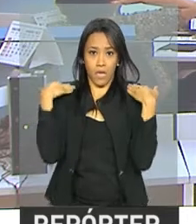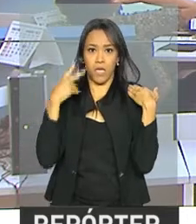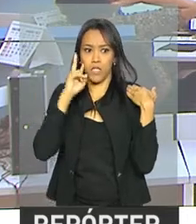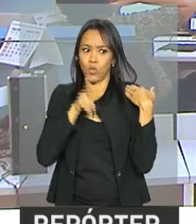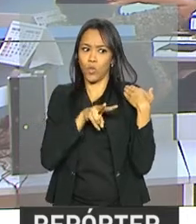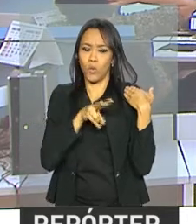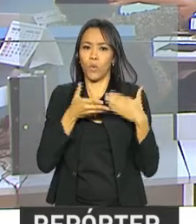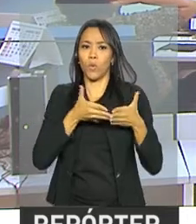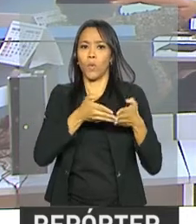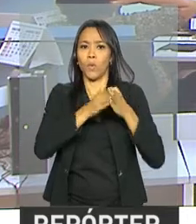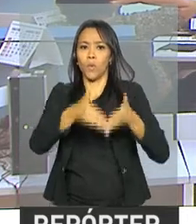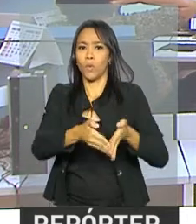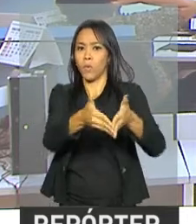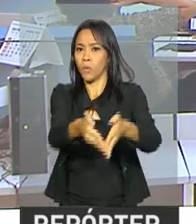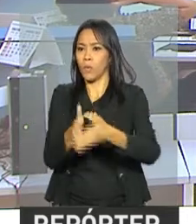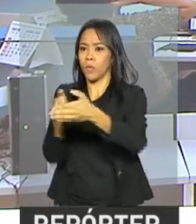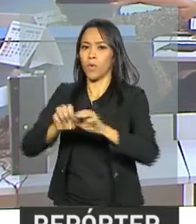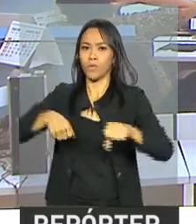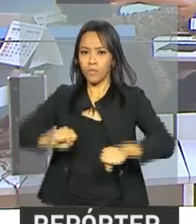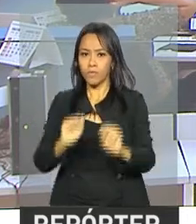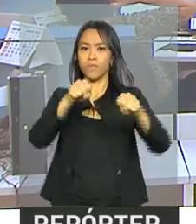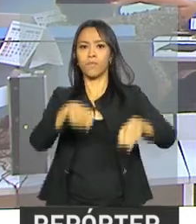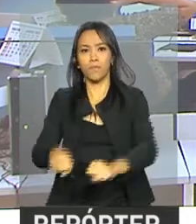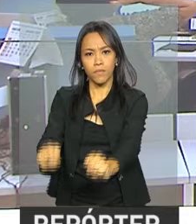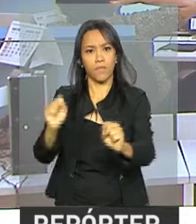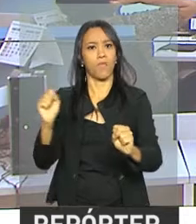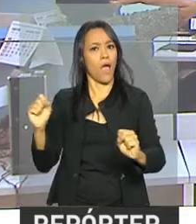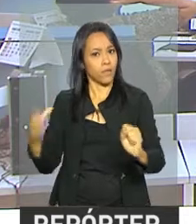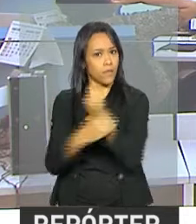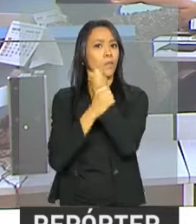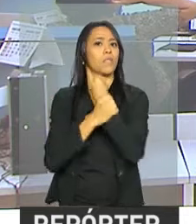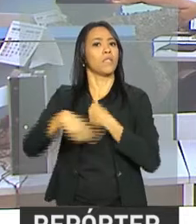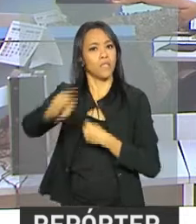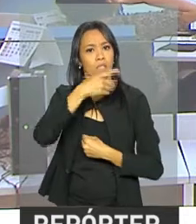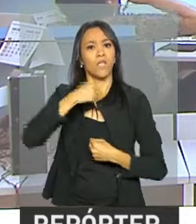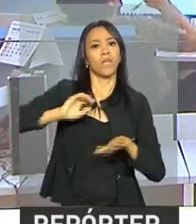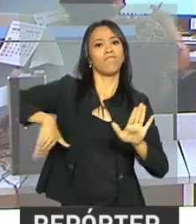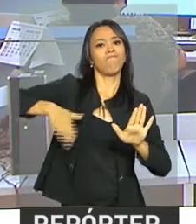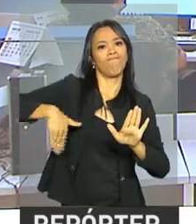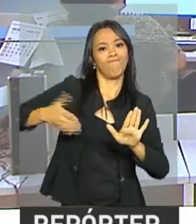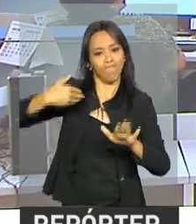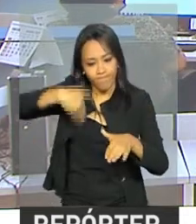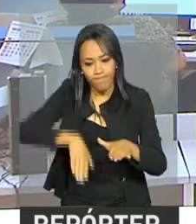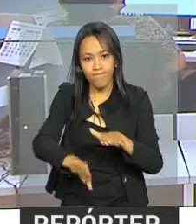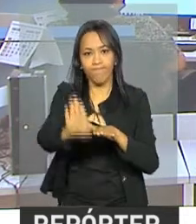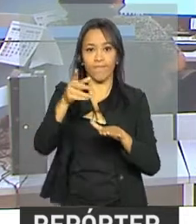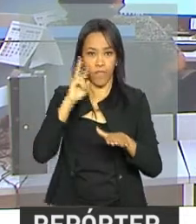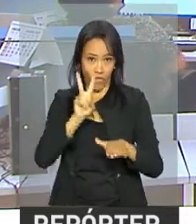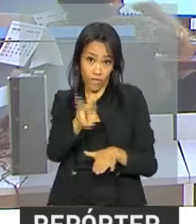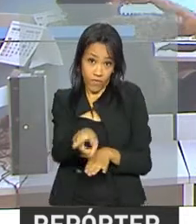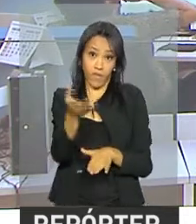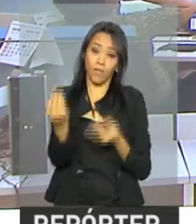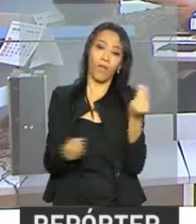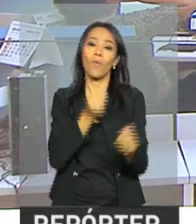das embarcações para garantir a segurança dos passageiros e também dos banhistas. A repórter Natália Mello foi